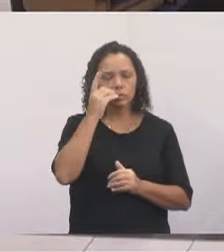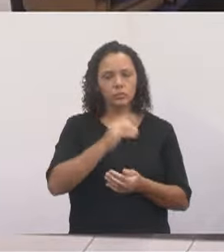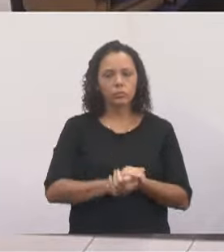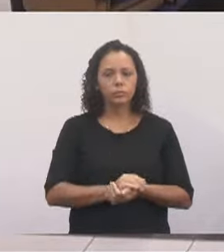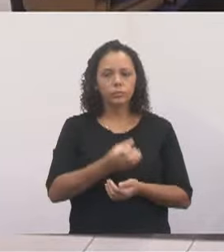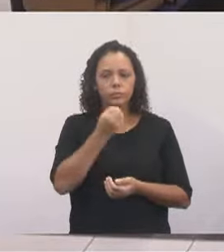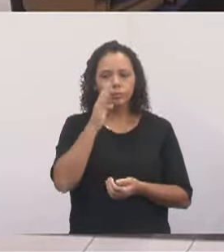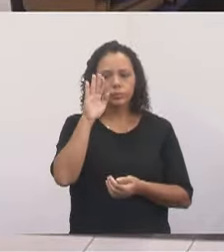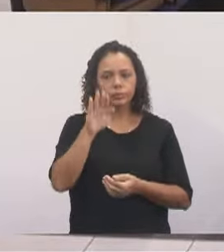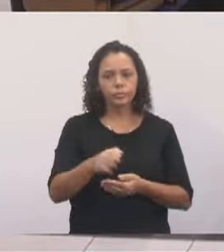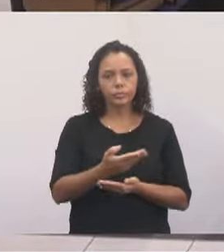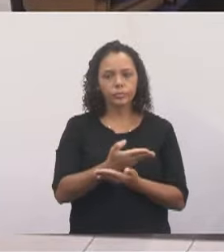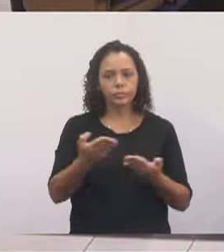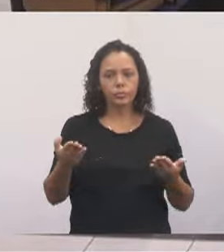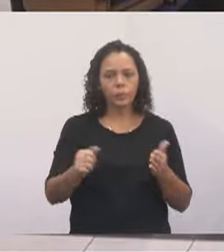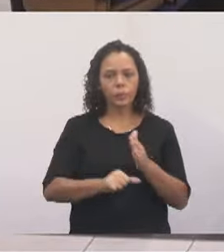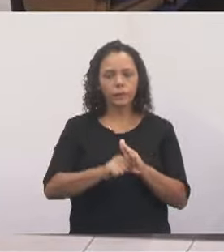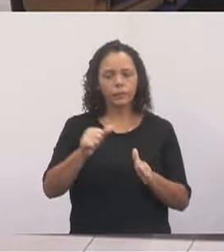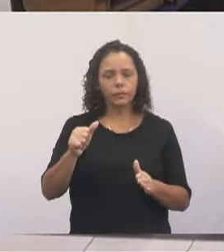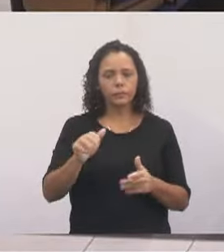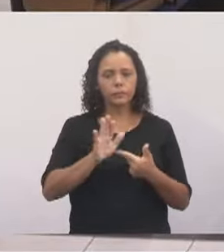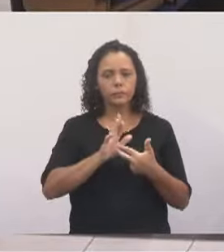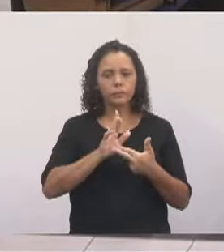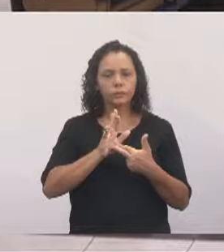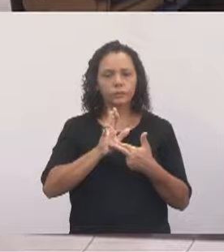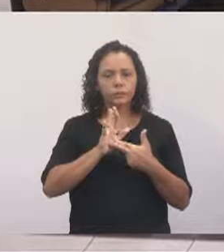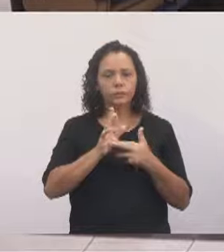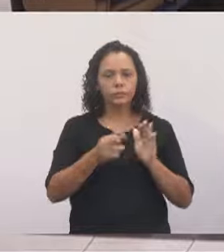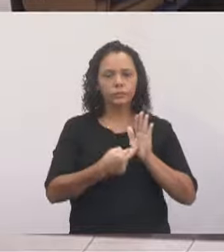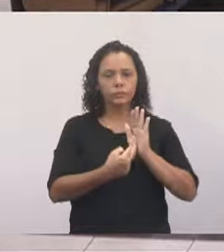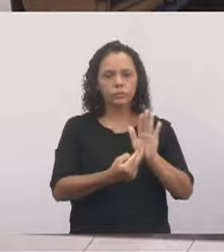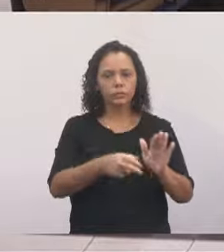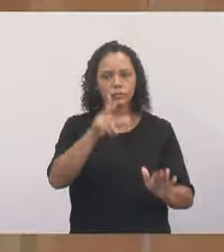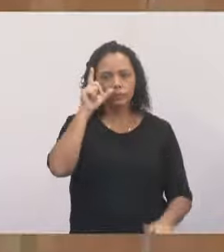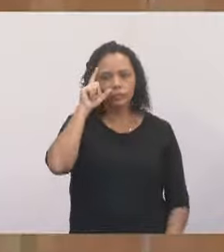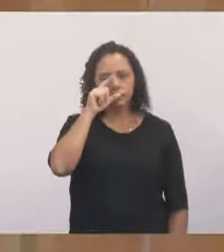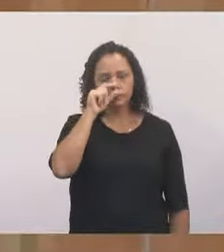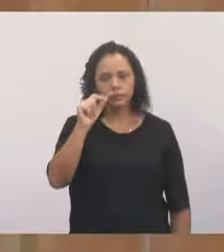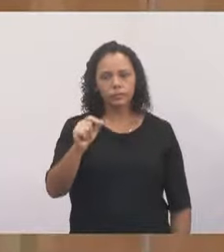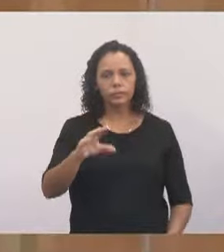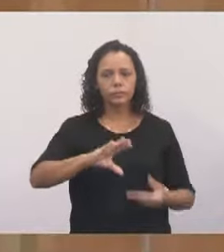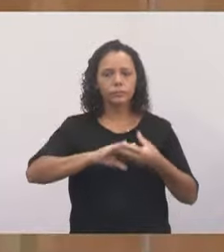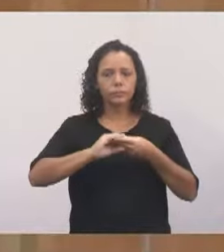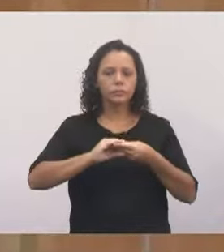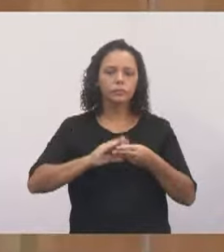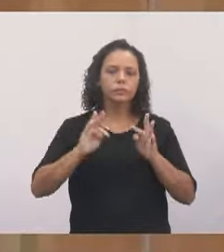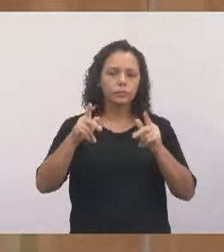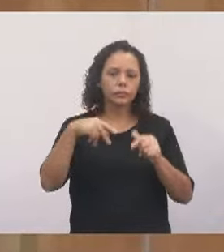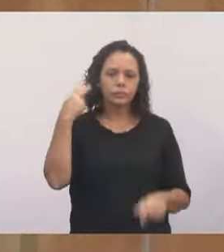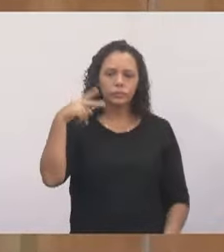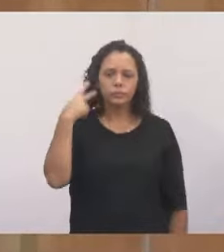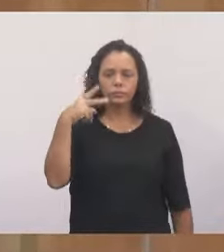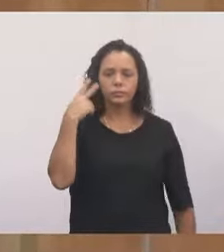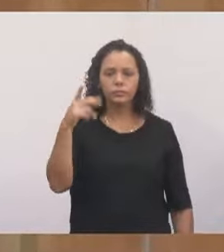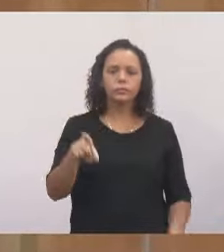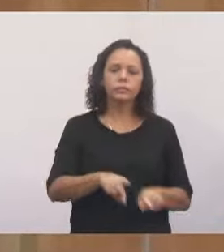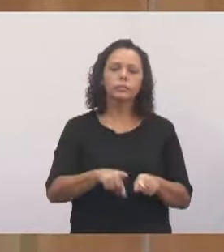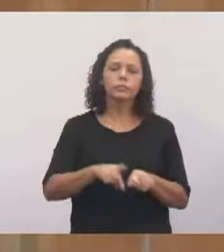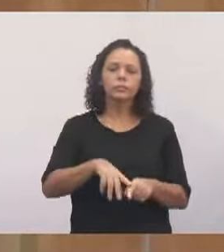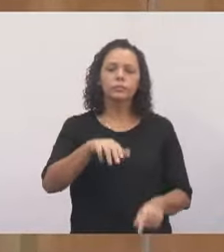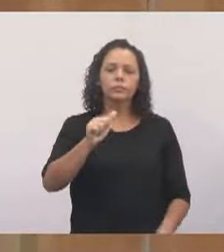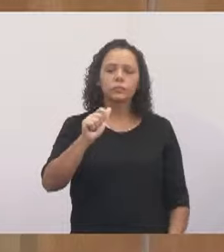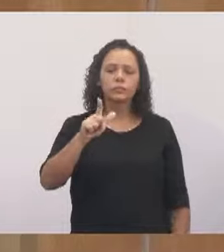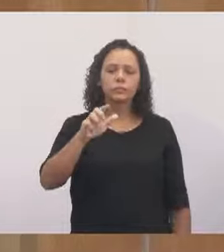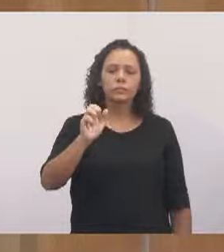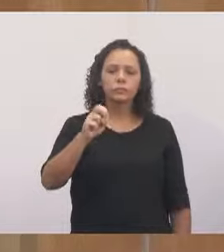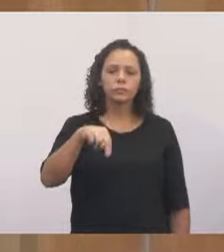Boa tarde a todos. Primeiramente, aqui em nome do presidente Abner, né, cumprimento todos os vereadores. É, em nome aqui do Alexandre,